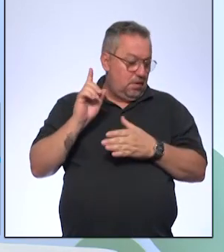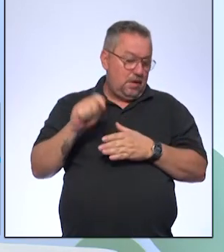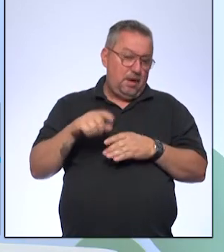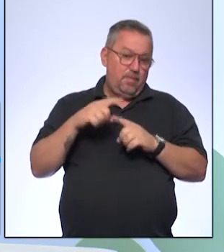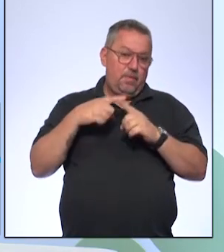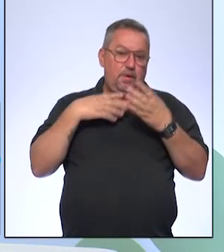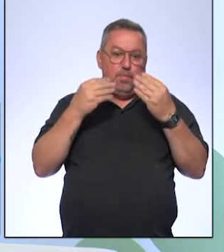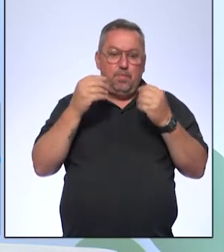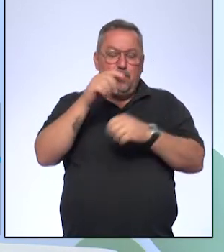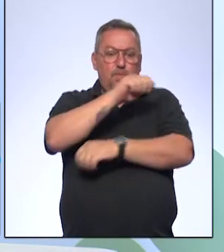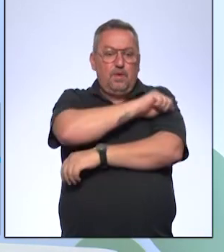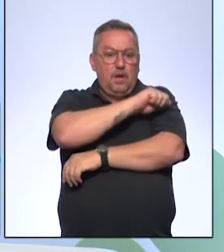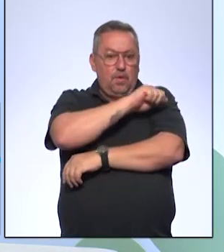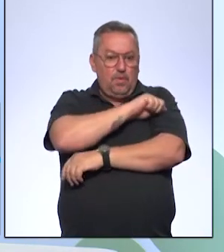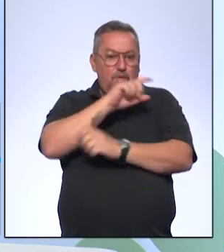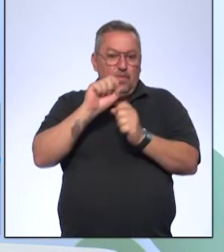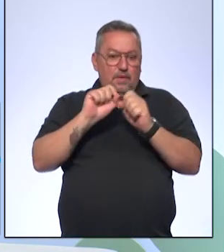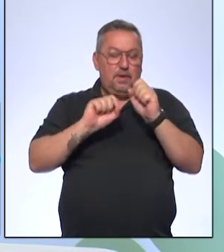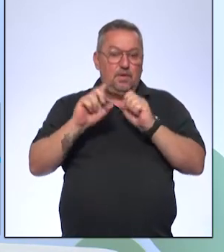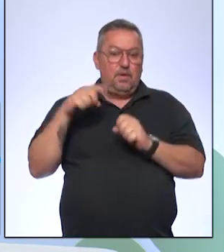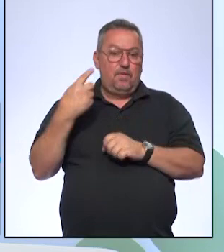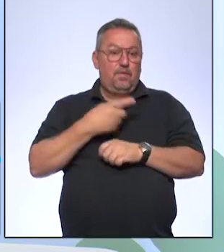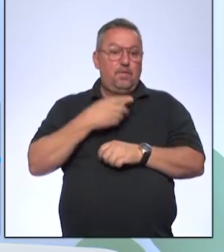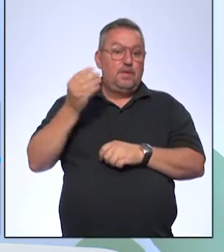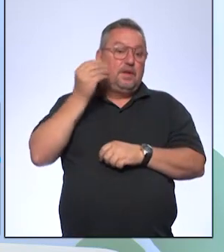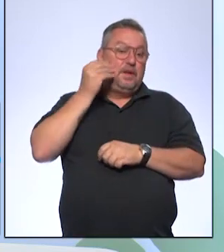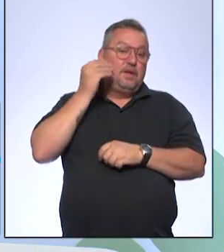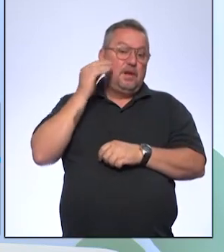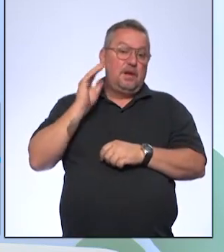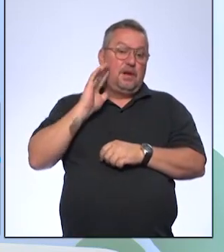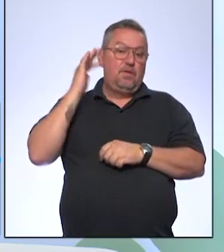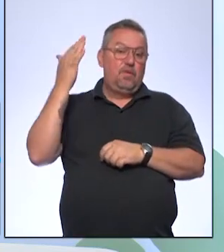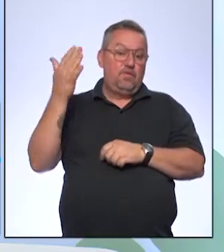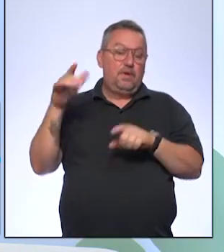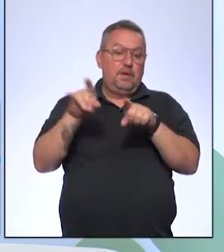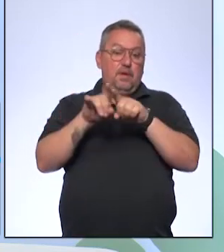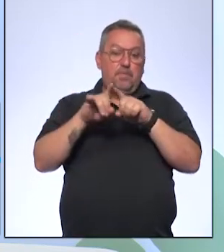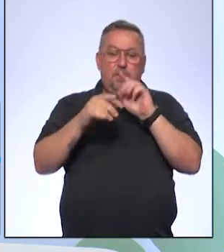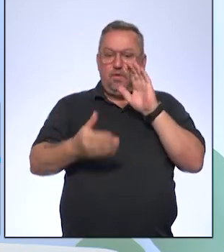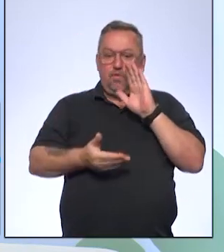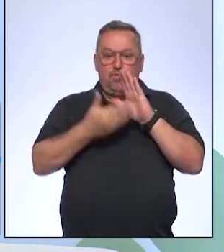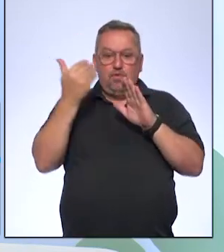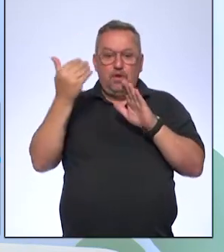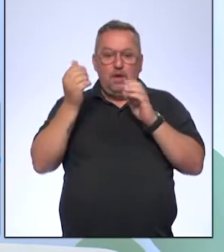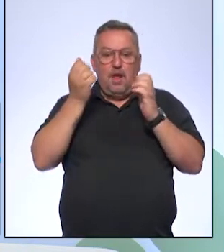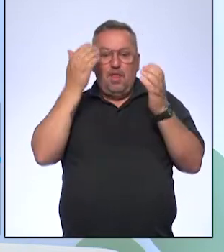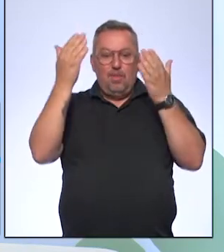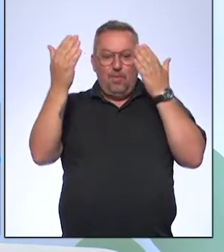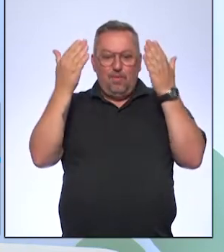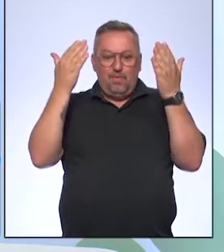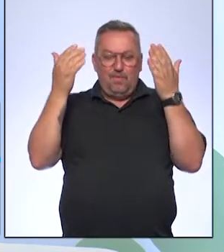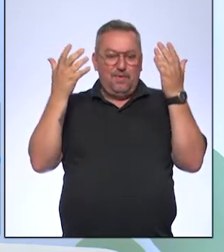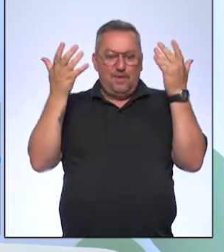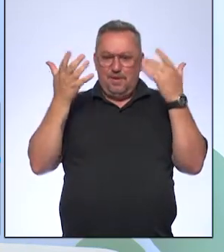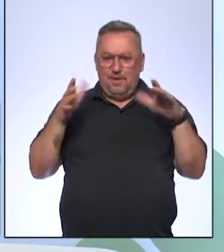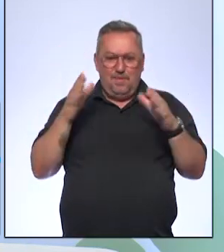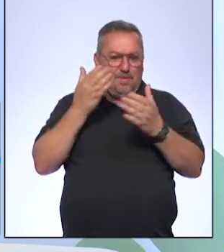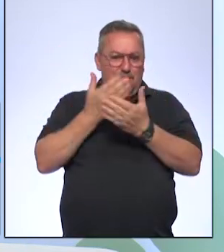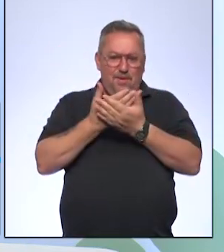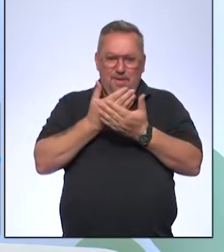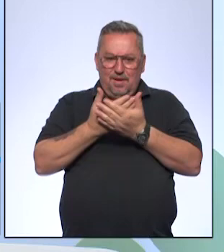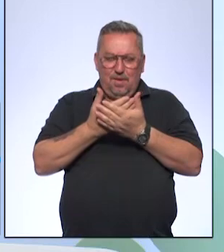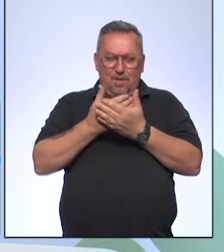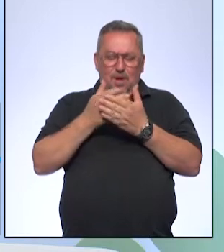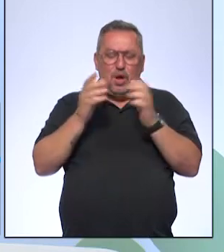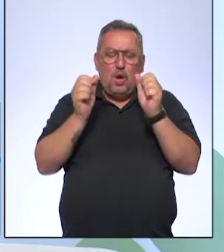muitos alunos interagindo, nós vamos tentar resolver e sanar para que vocês não saiam da aula com elas,